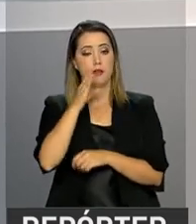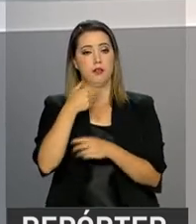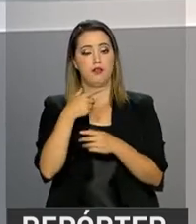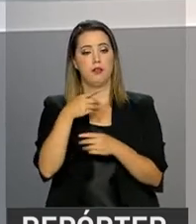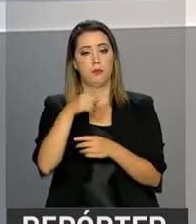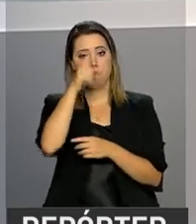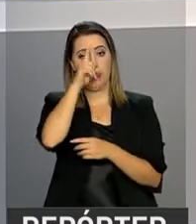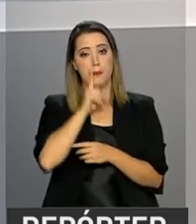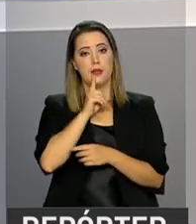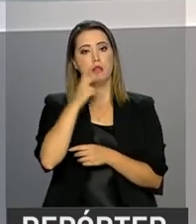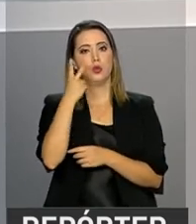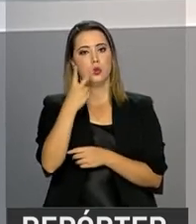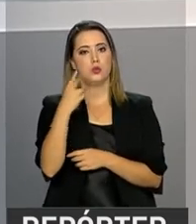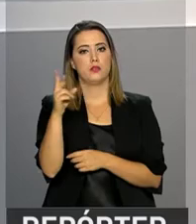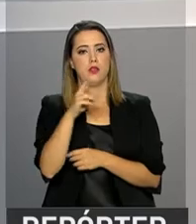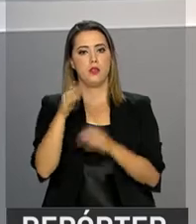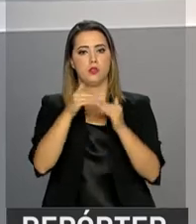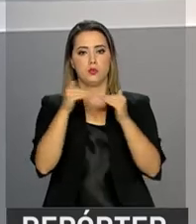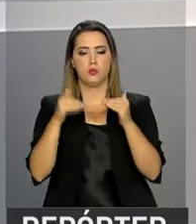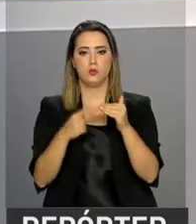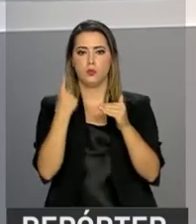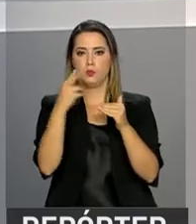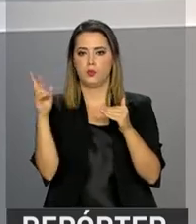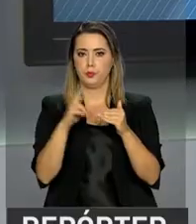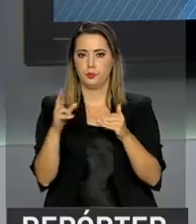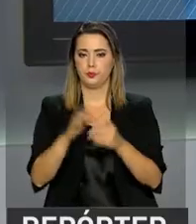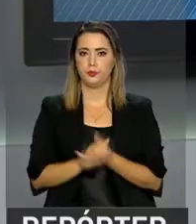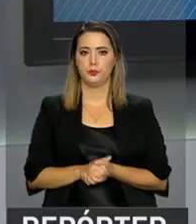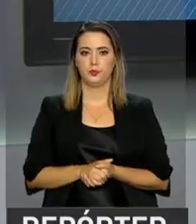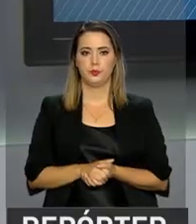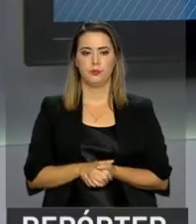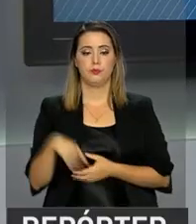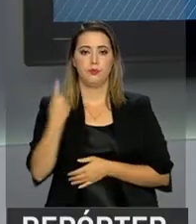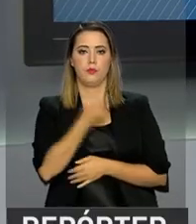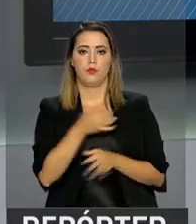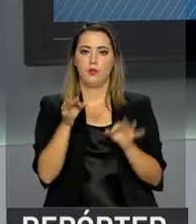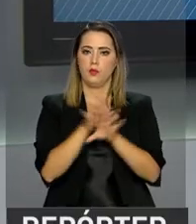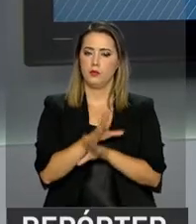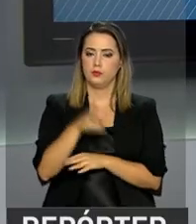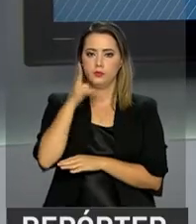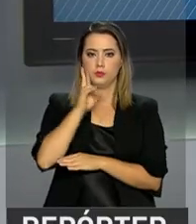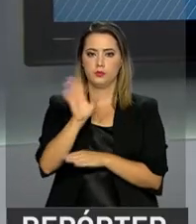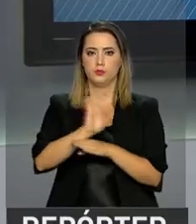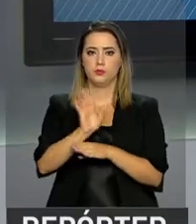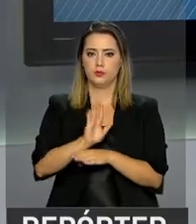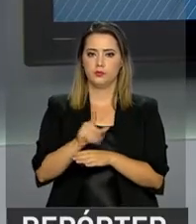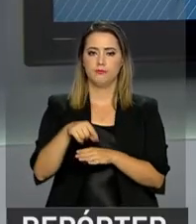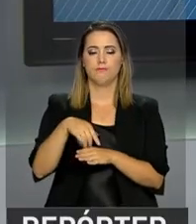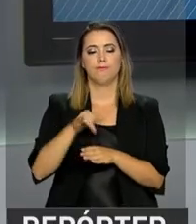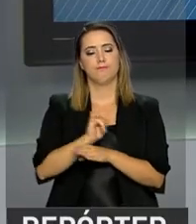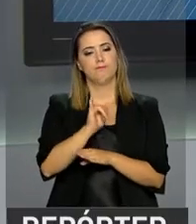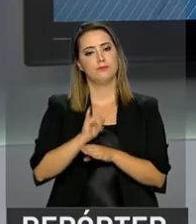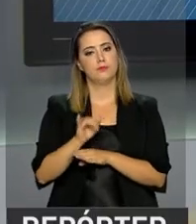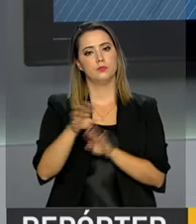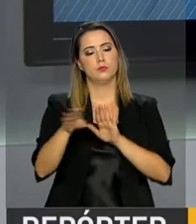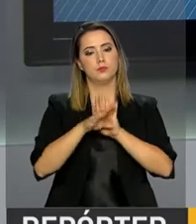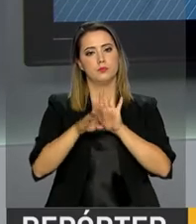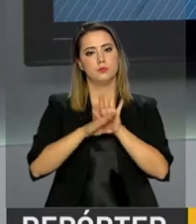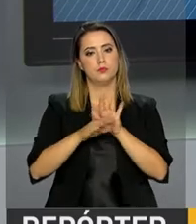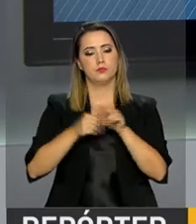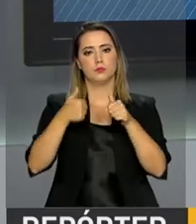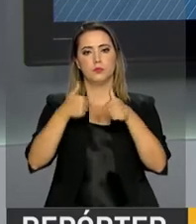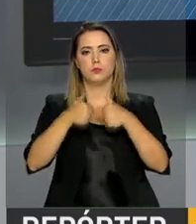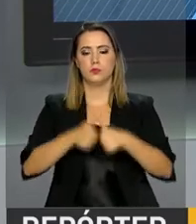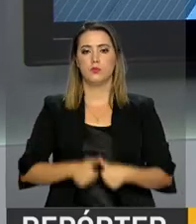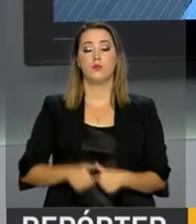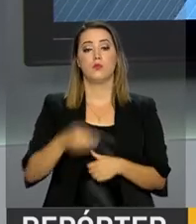a cada 100 kilowatts hora consumidos nós ficamos por aqui você pode rever as reportagens no youtube e toda a nossa